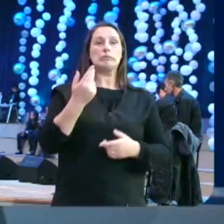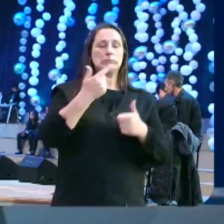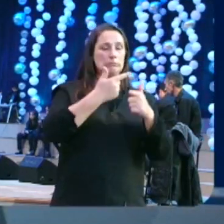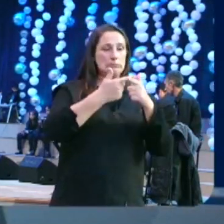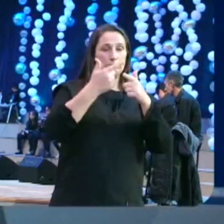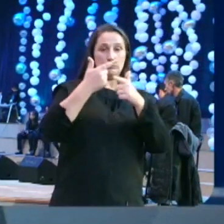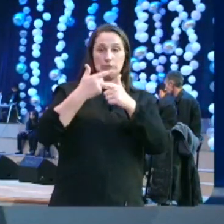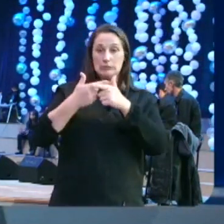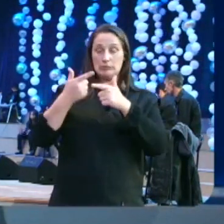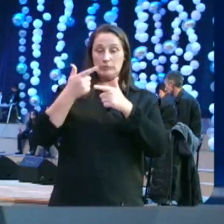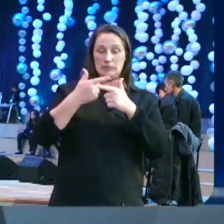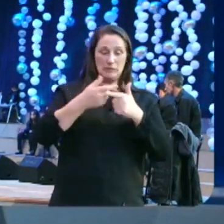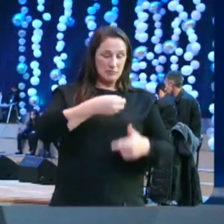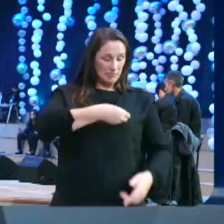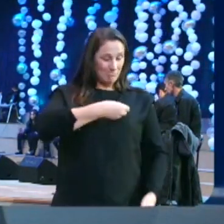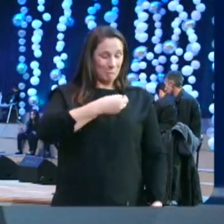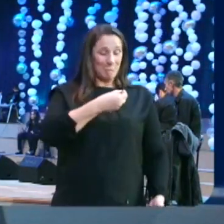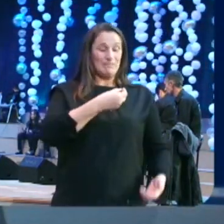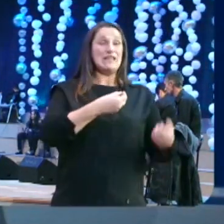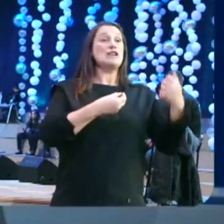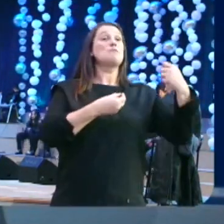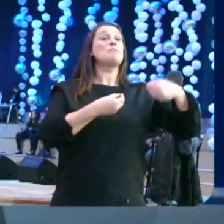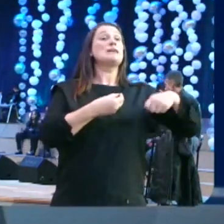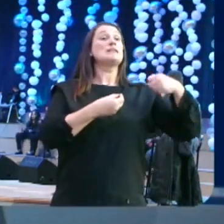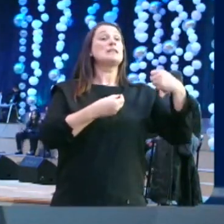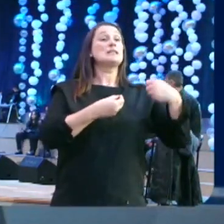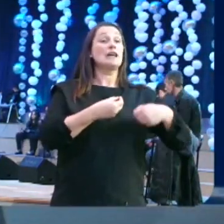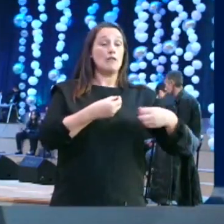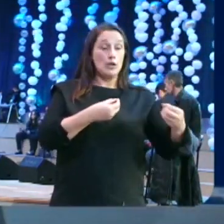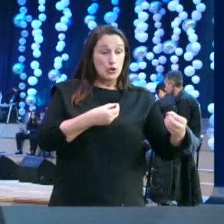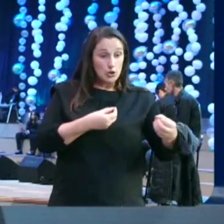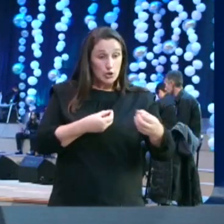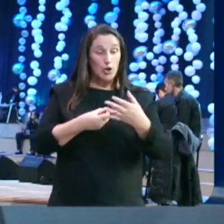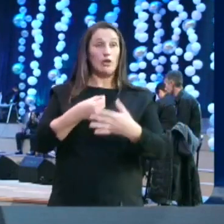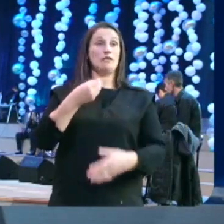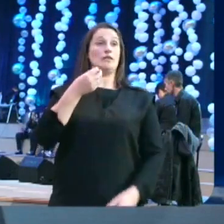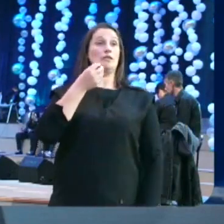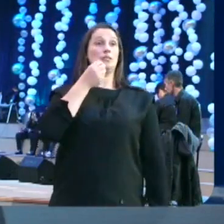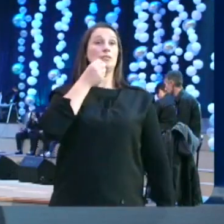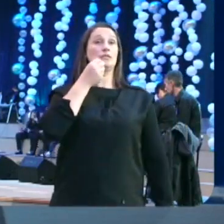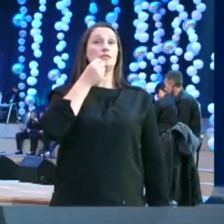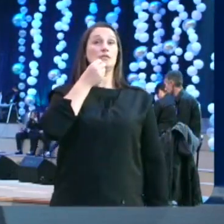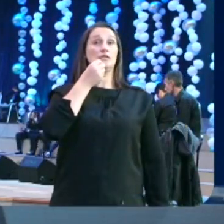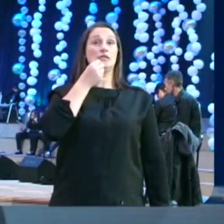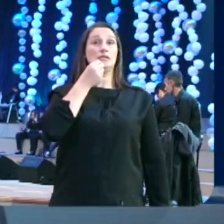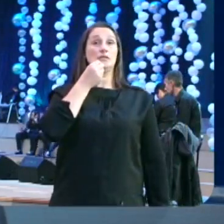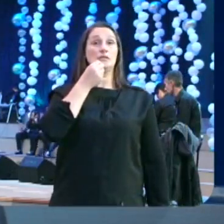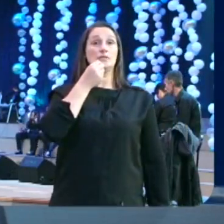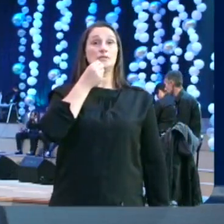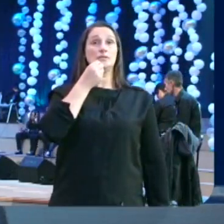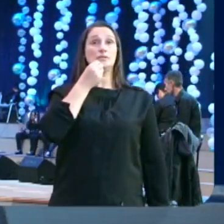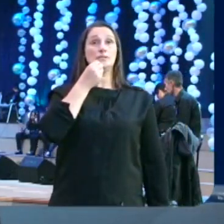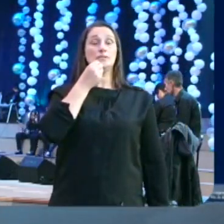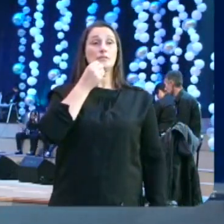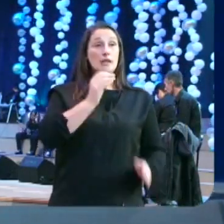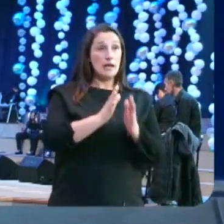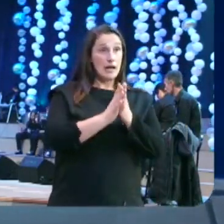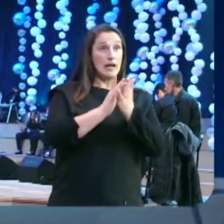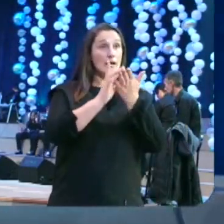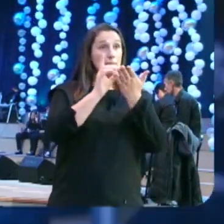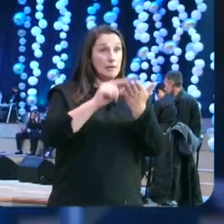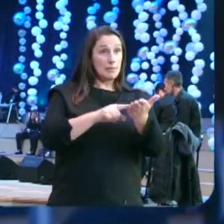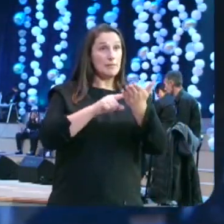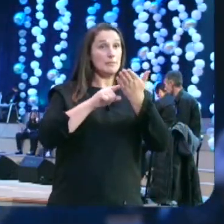situação da vida que precisasse de uma nova chance. E o que a Bíblia está ensinando é que